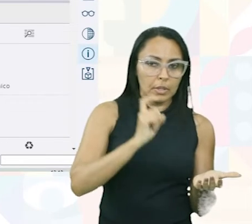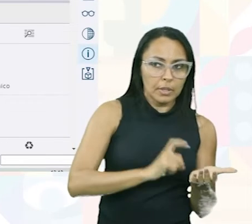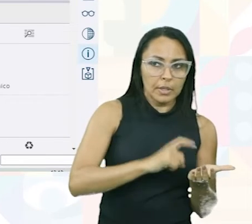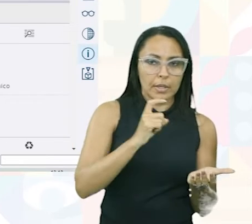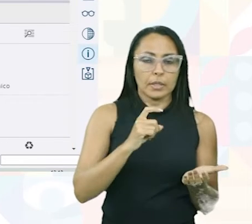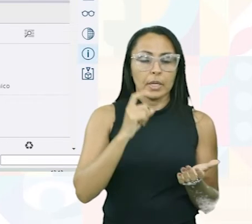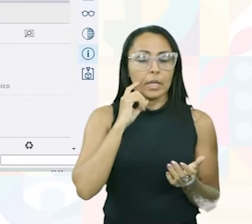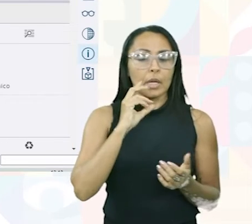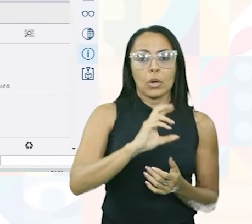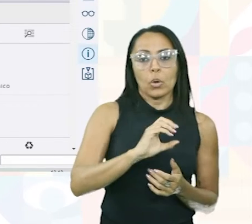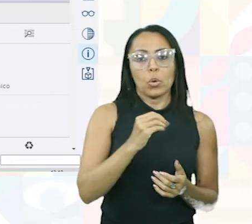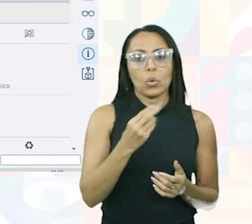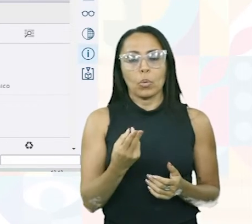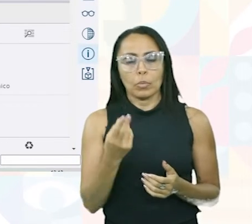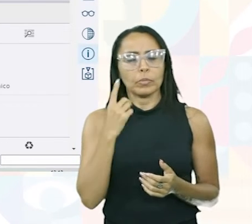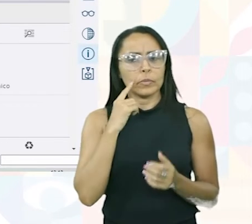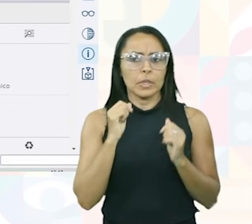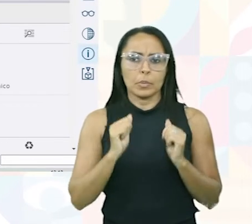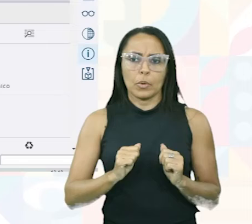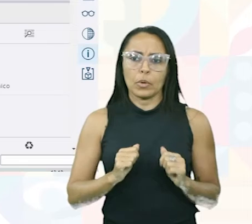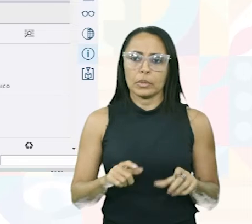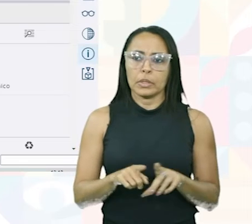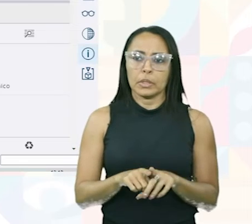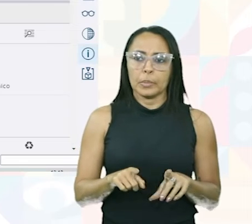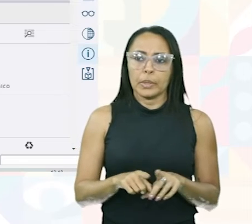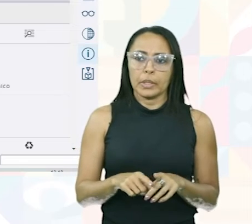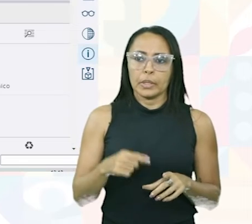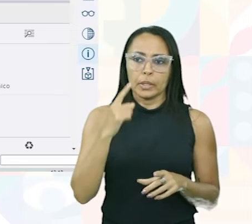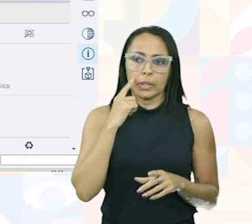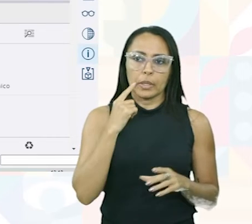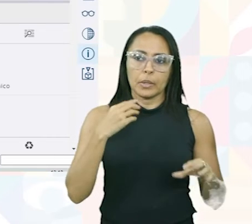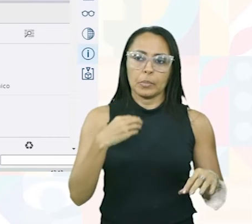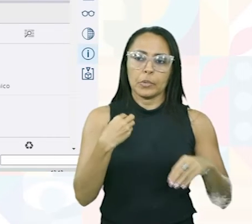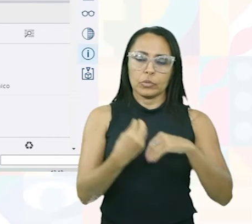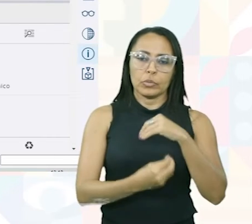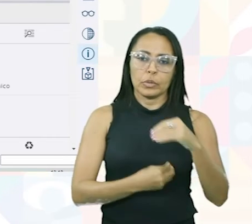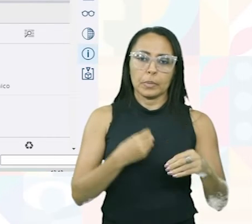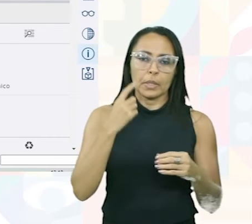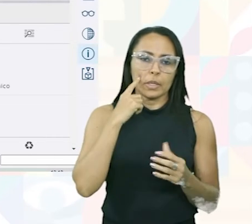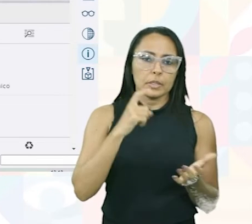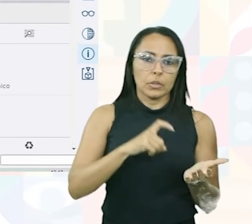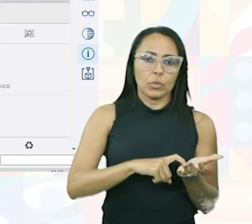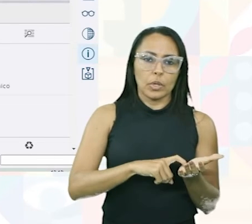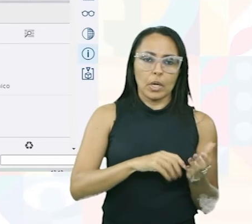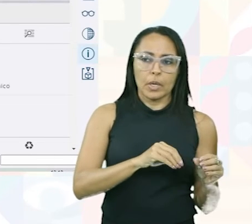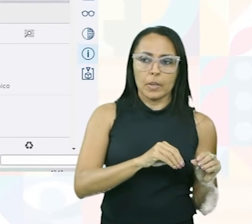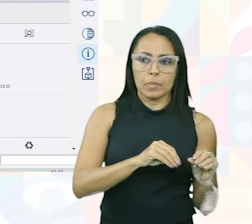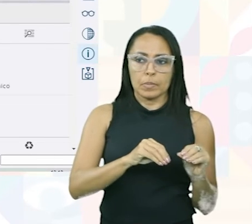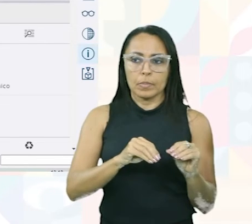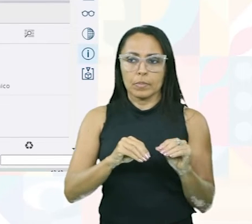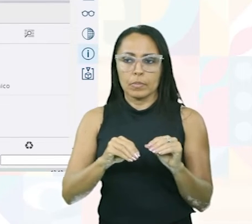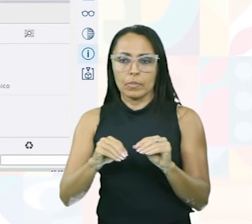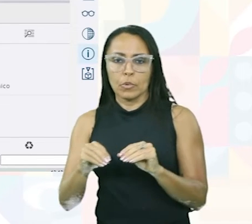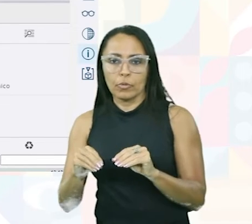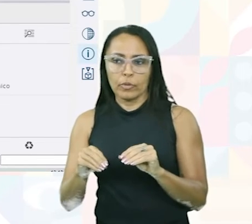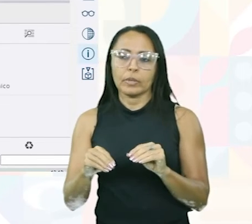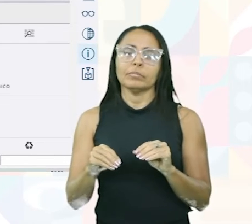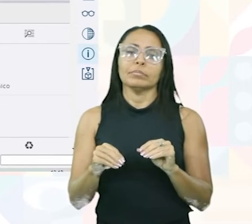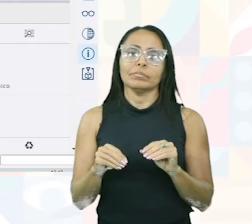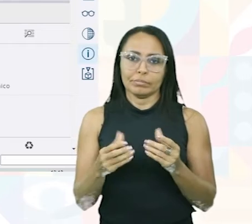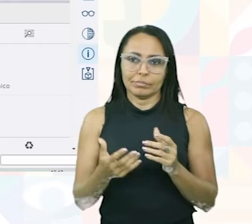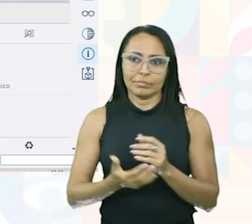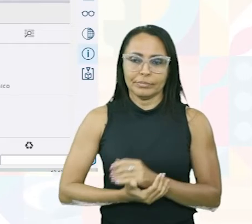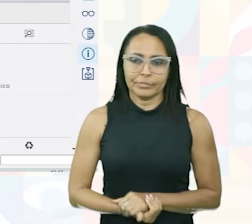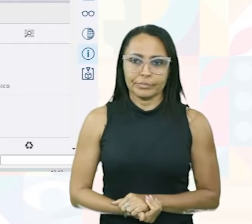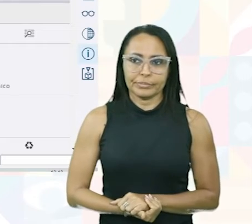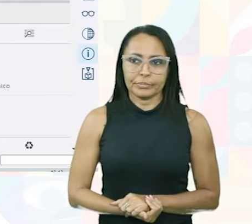ou você pode simplesmente vir no scroll do mouse, segurar e mover. E aí você tem essa mudança de